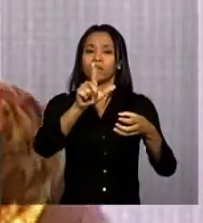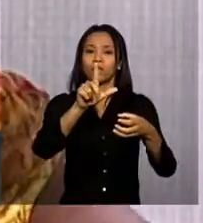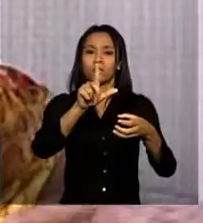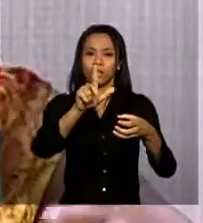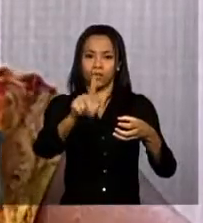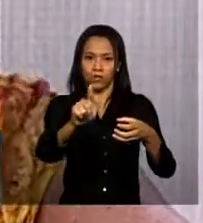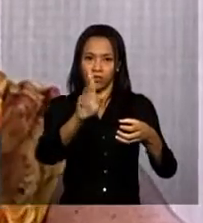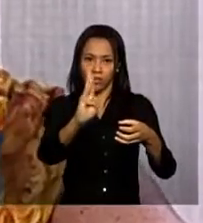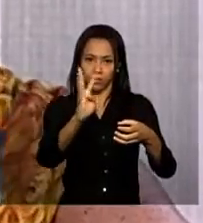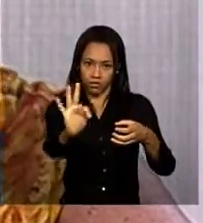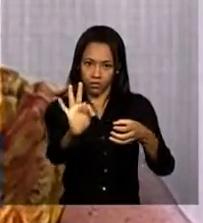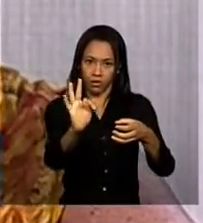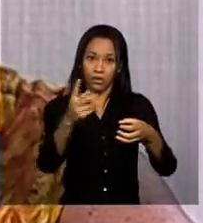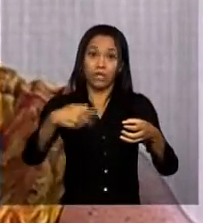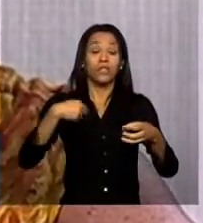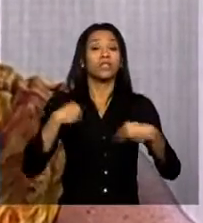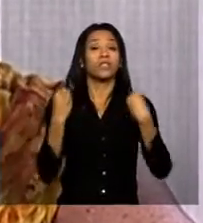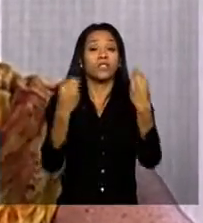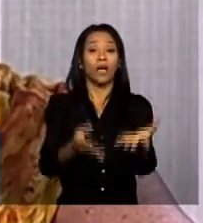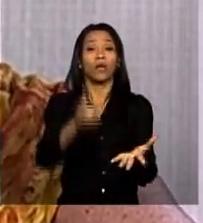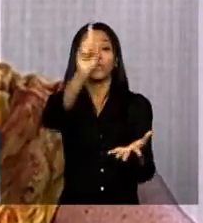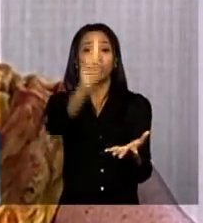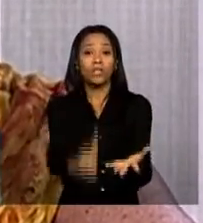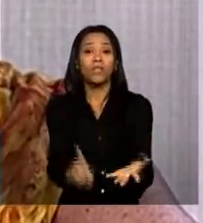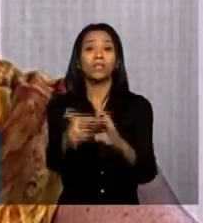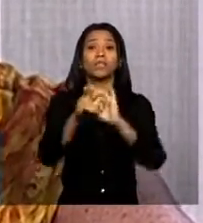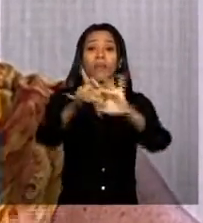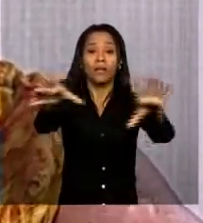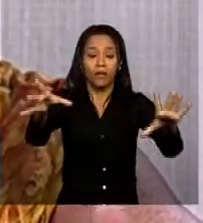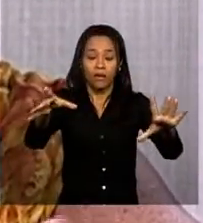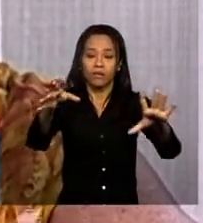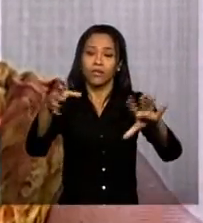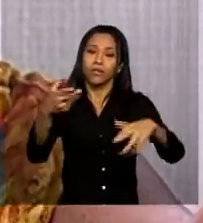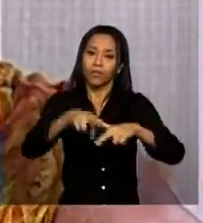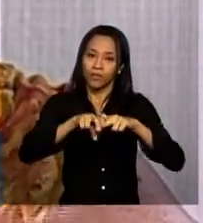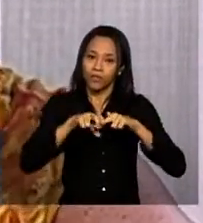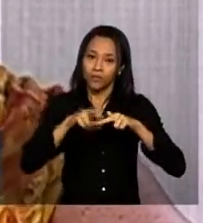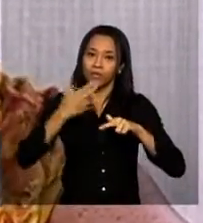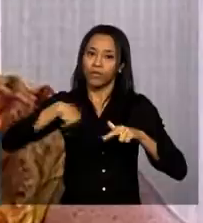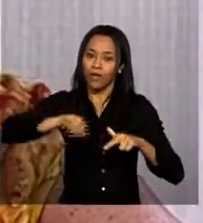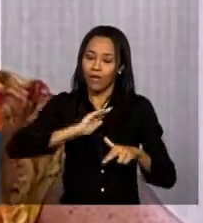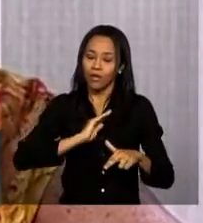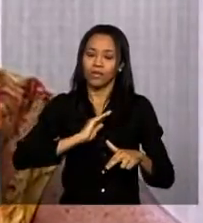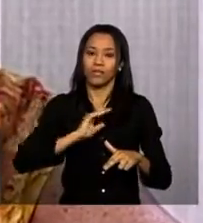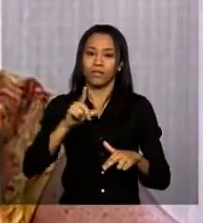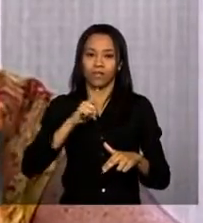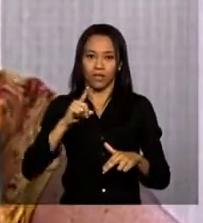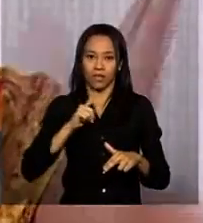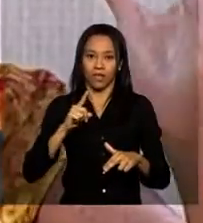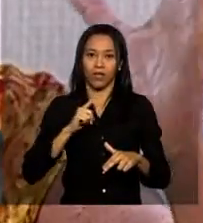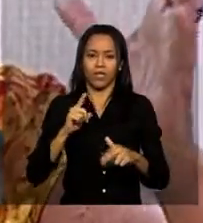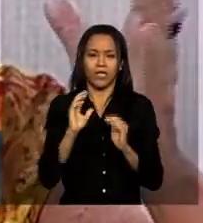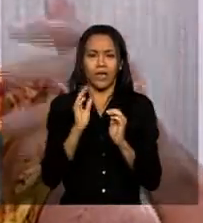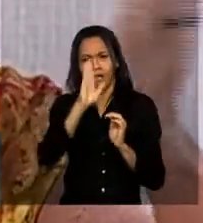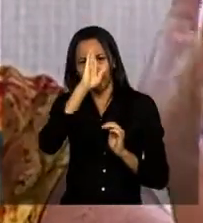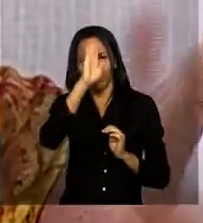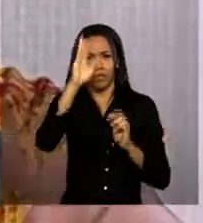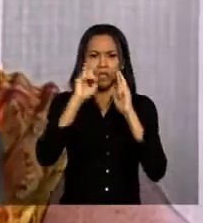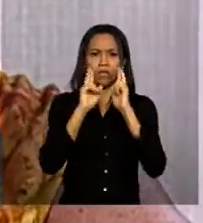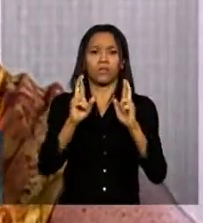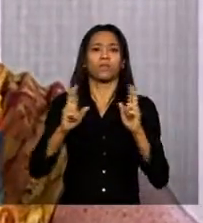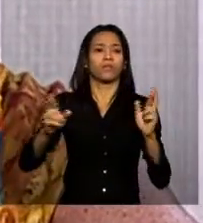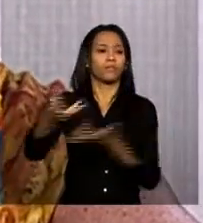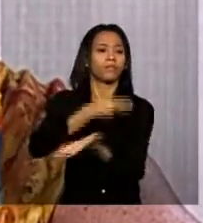resgatar esta noção de direitos, de liberdade e esta noção de sermos sujeitos de nós mesmas, fundamentais